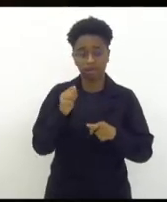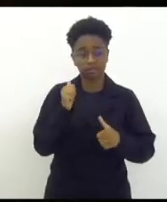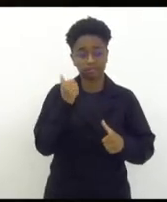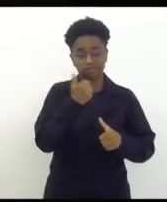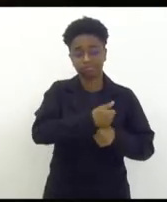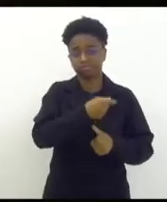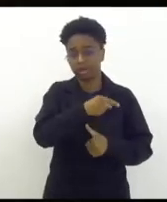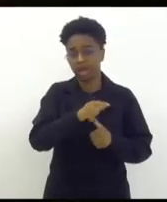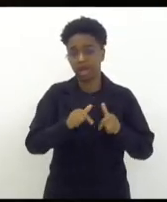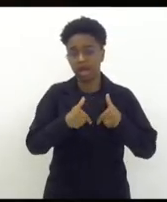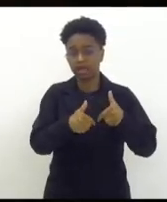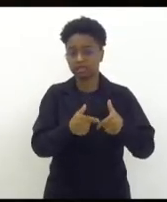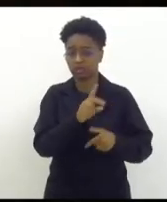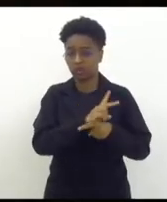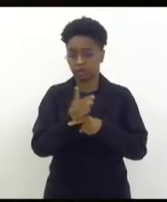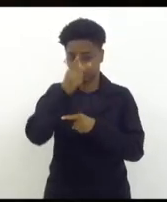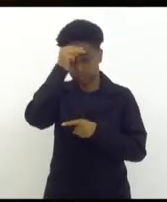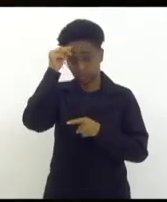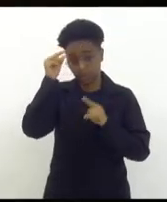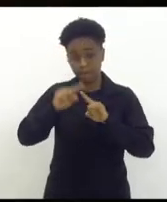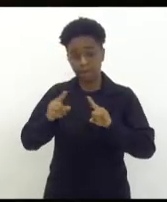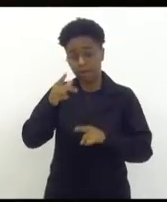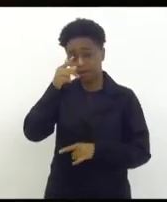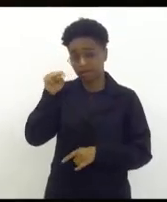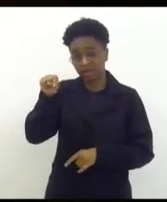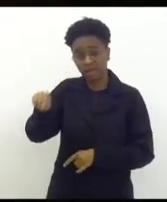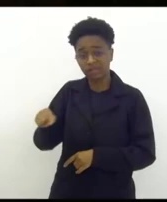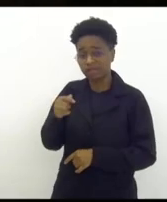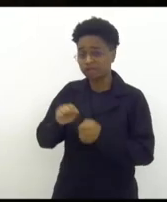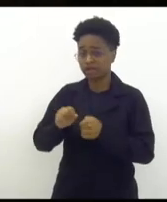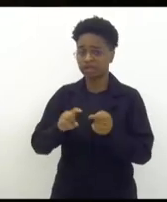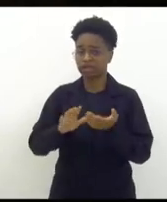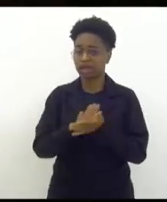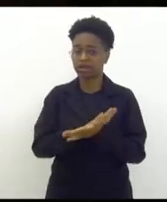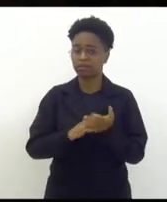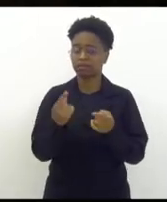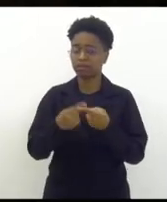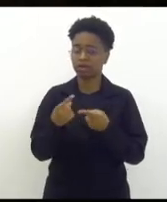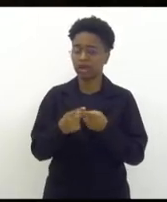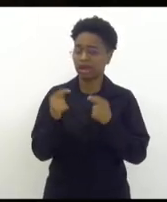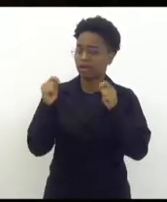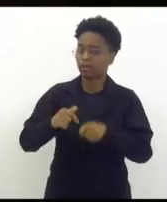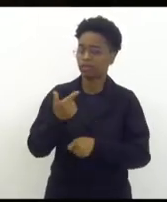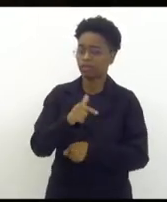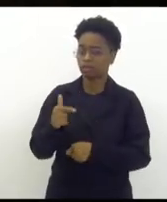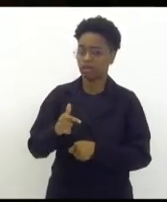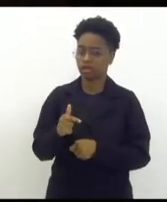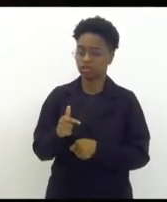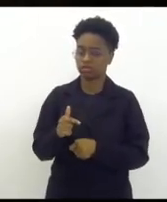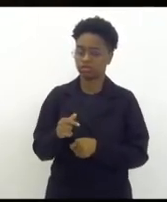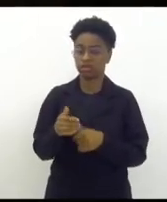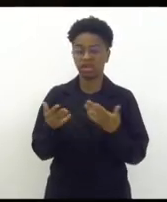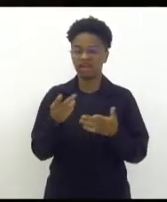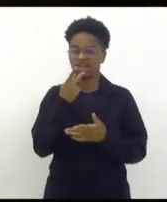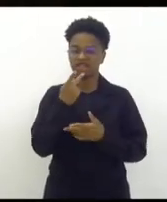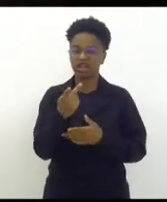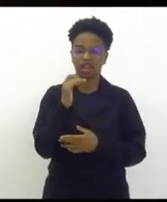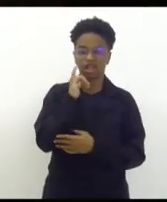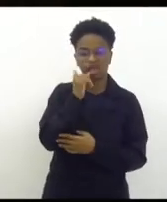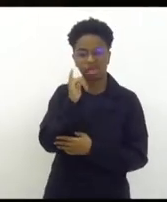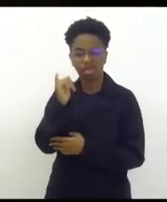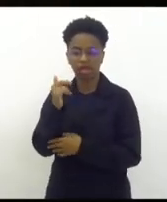não faz porque é um covarde o incompetente e um frouxo ora não me venha com essa narrativa